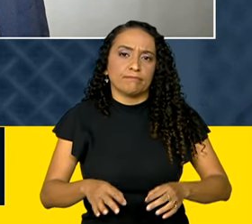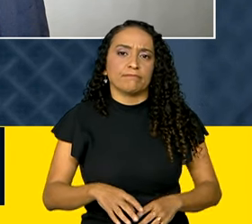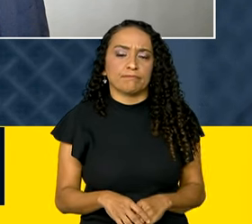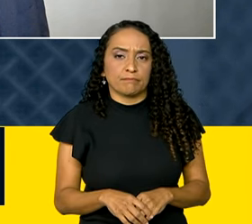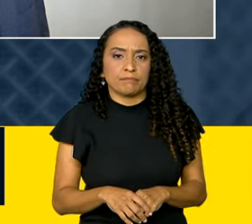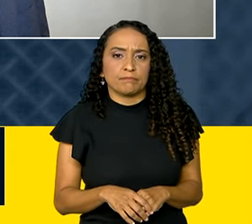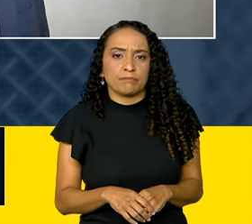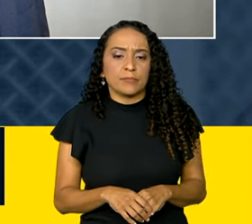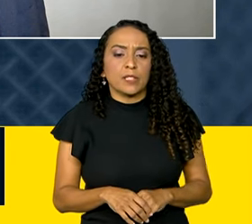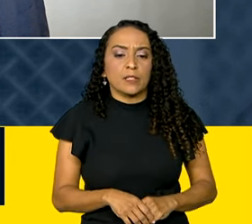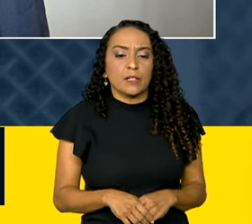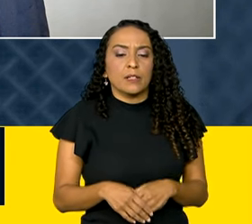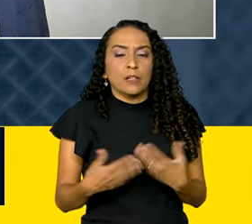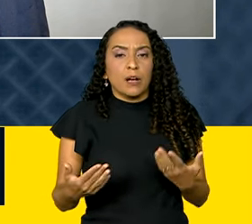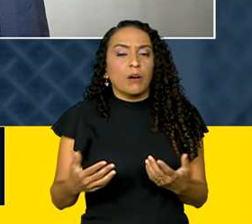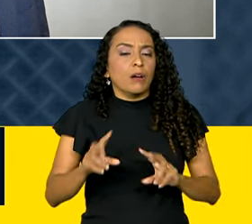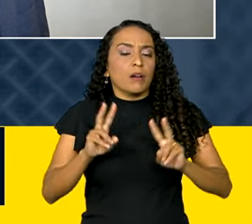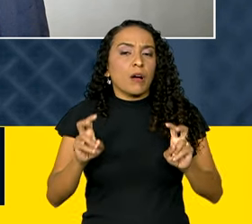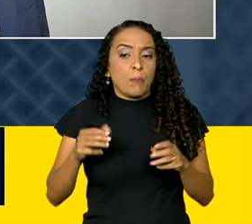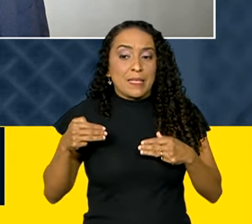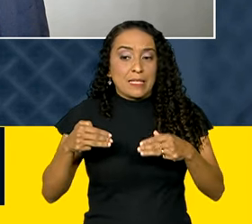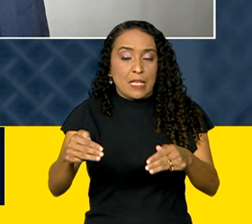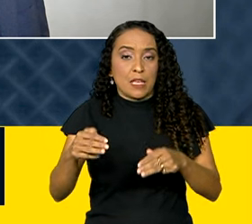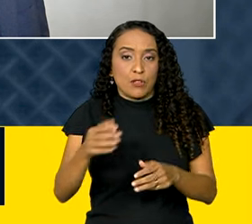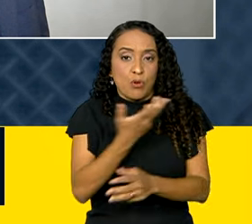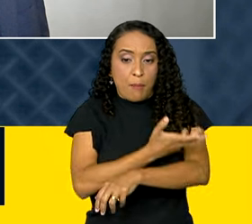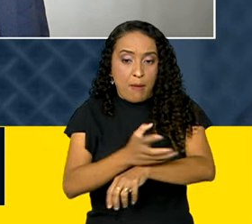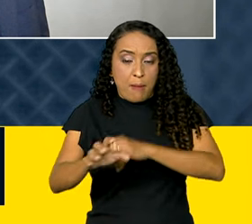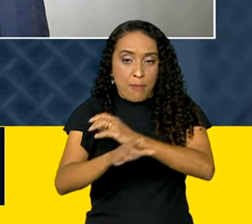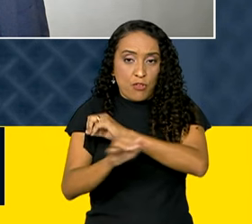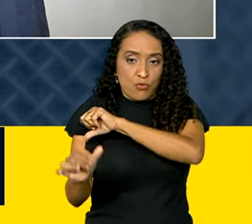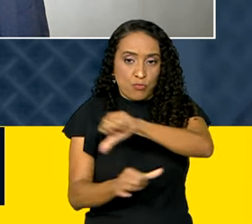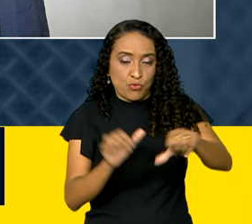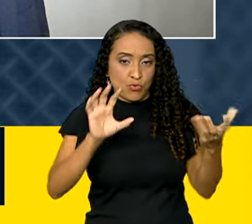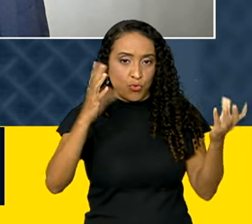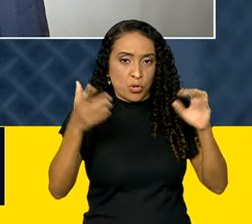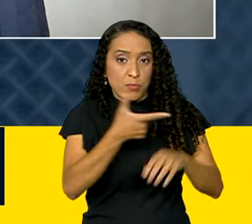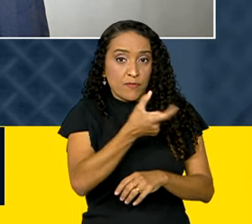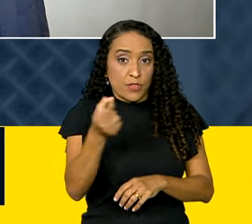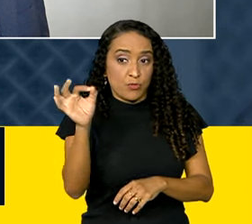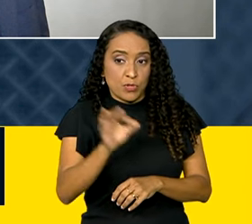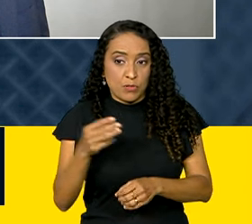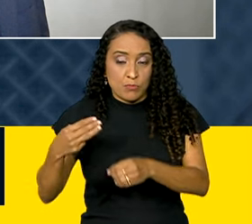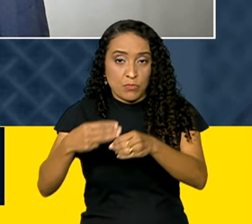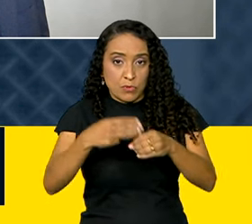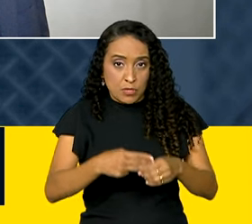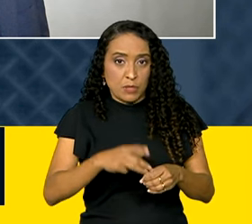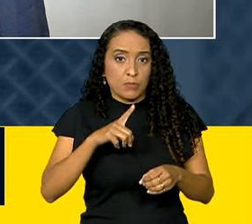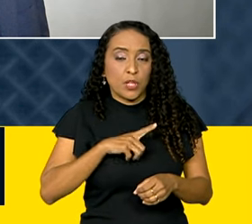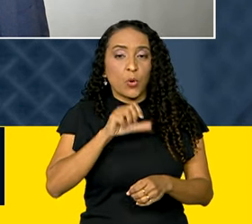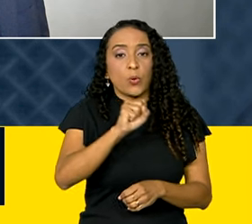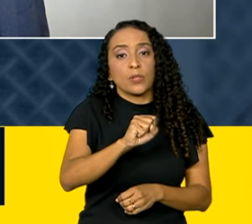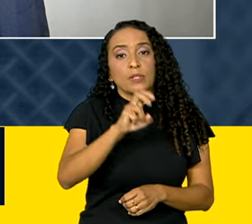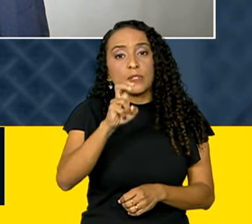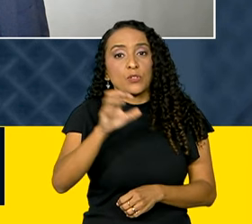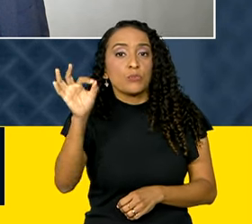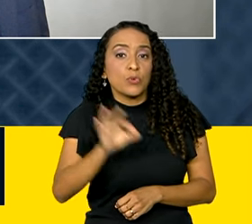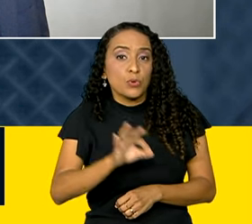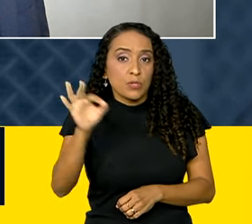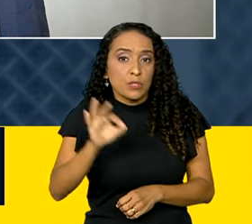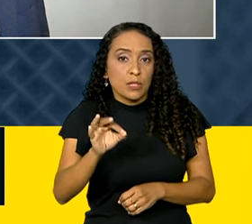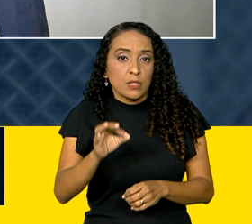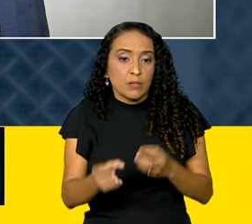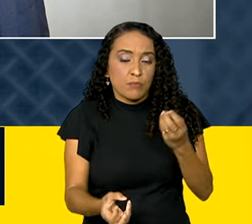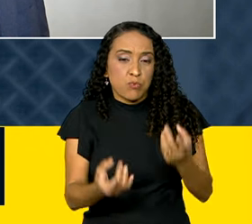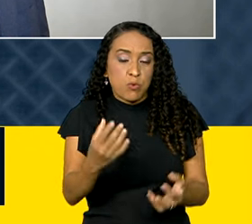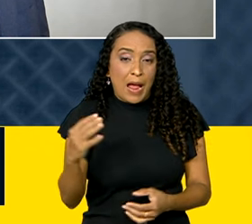situação. Agora, secretário, de acordo aí com o Ministério do Meio Ambiente e Mudança do Clima, 20% dos municípios contam com 85% dos focos